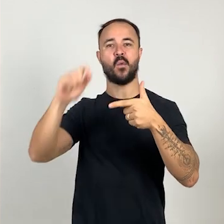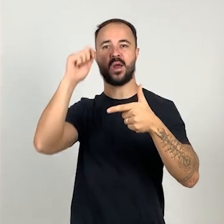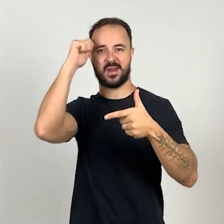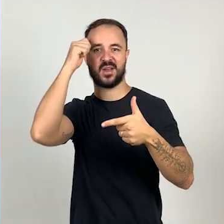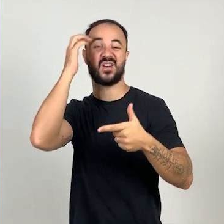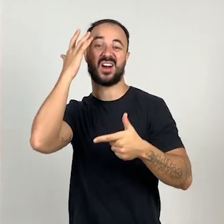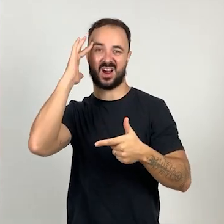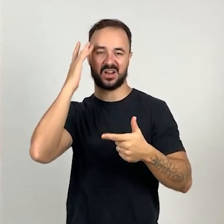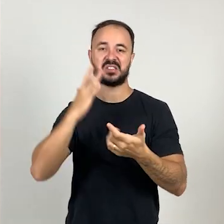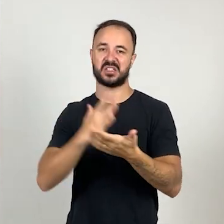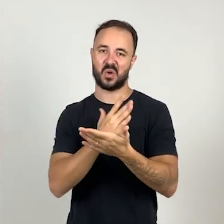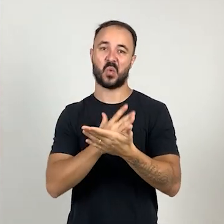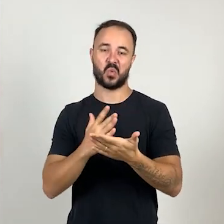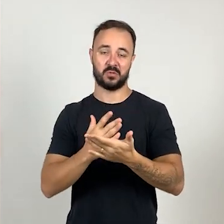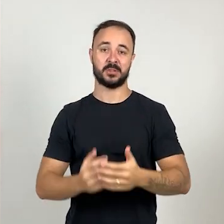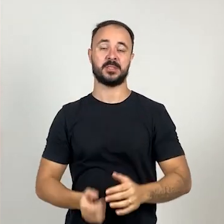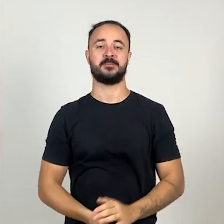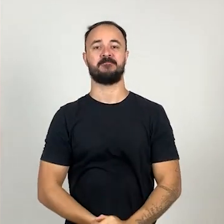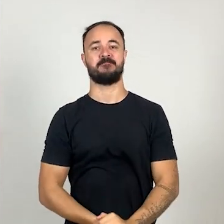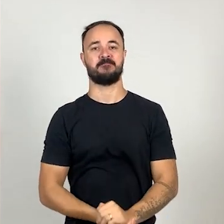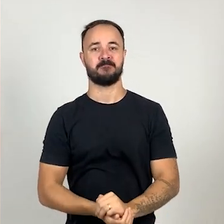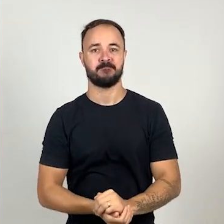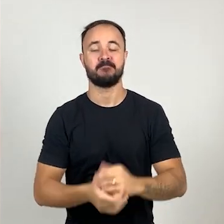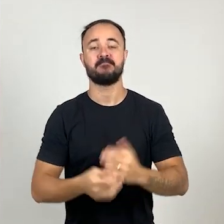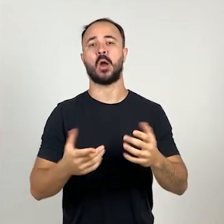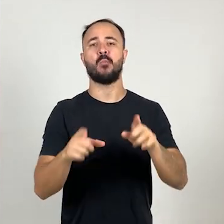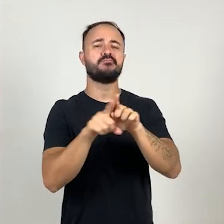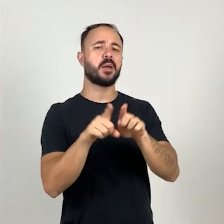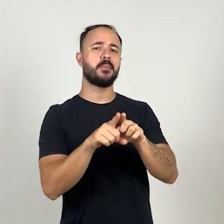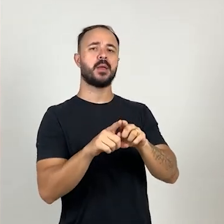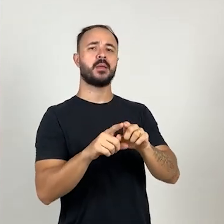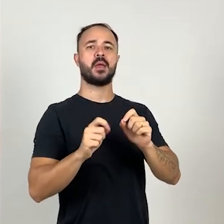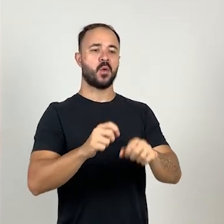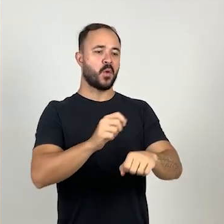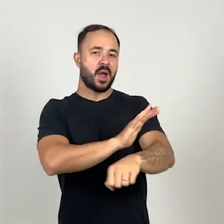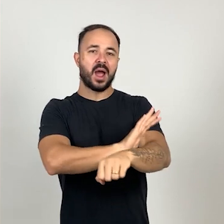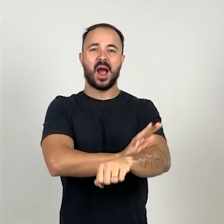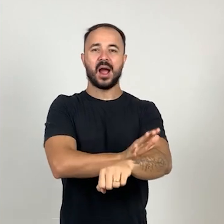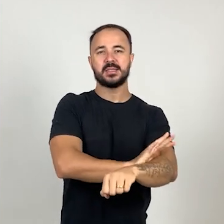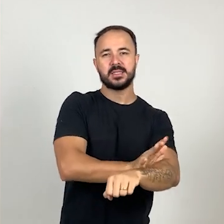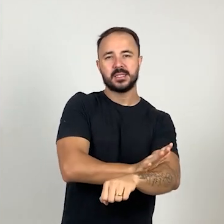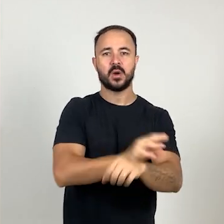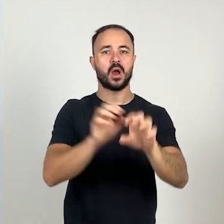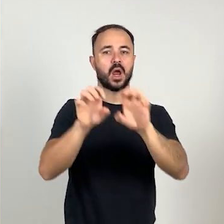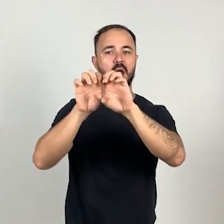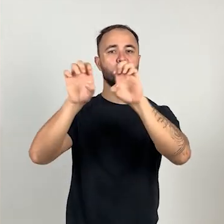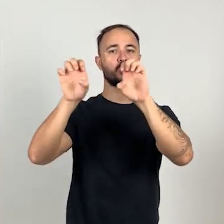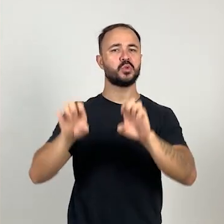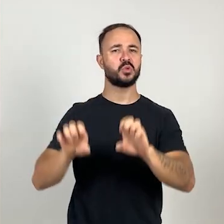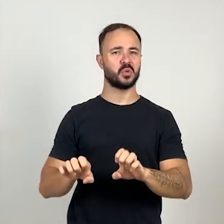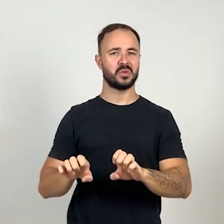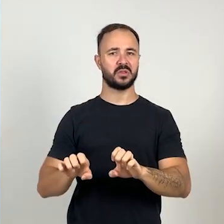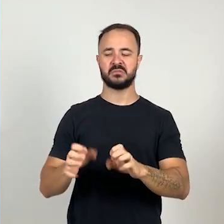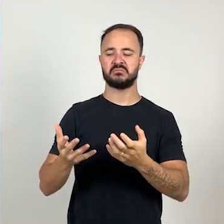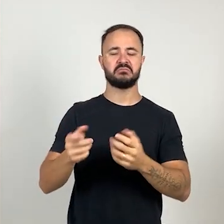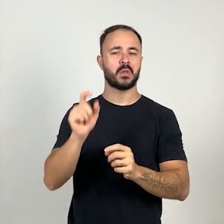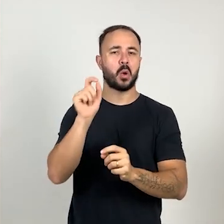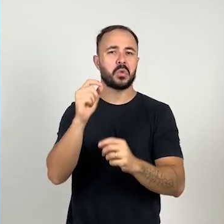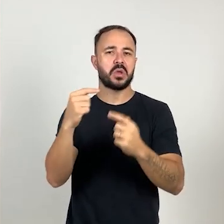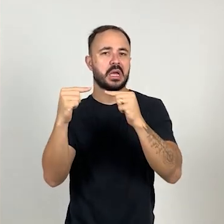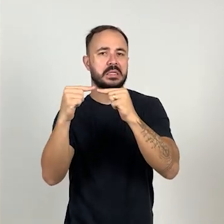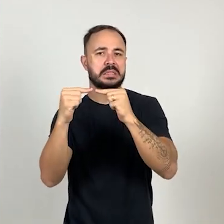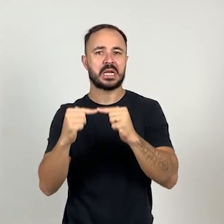consequências. Temos o racismo estrutural. A escravidão estabeleceu uma estrutura de